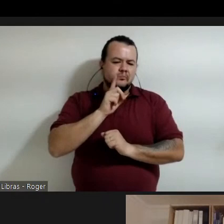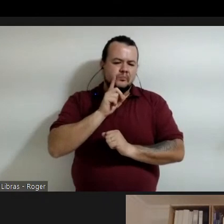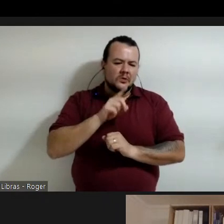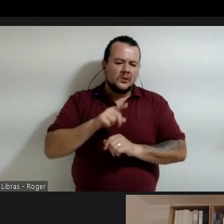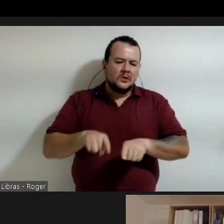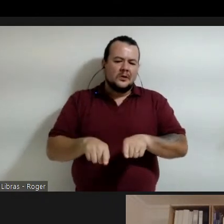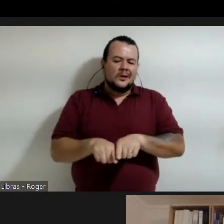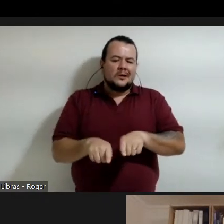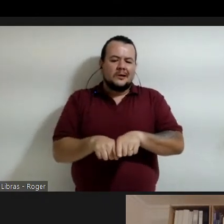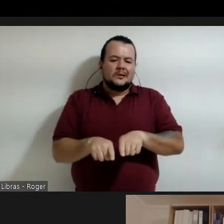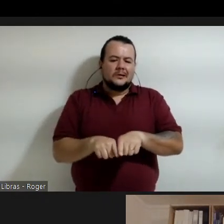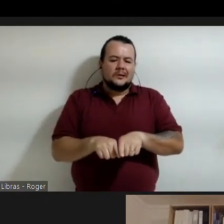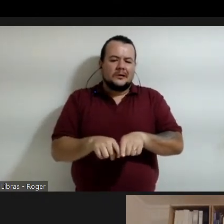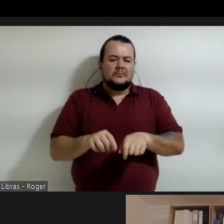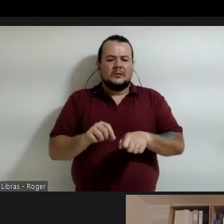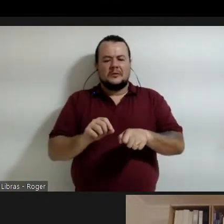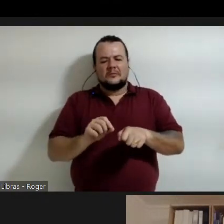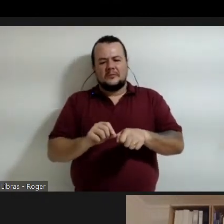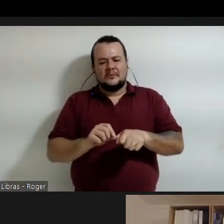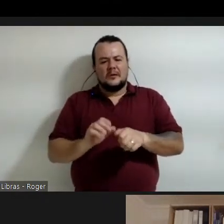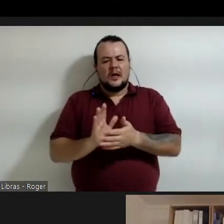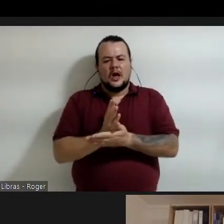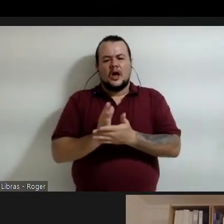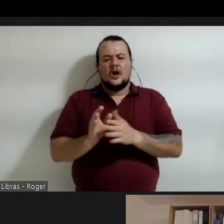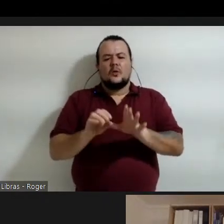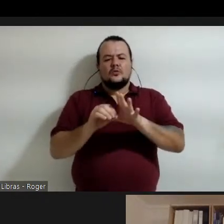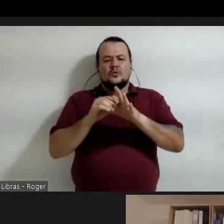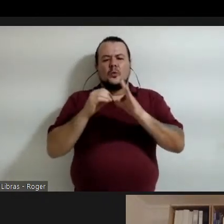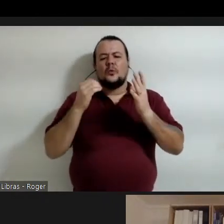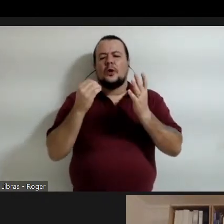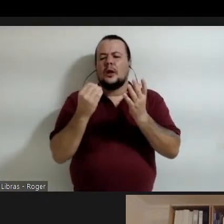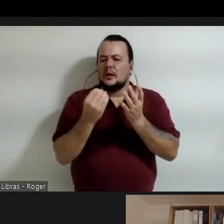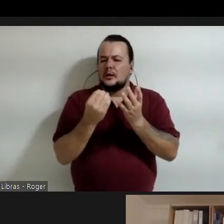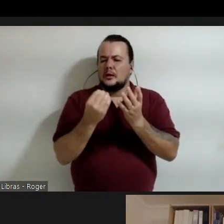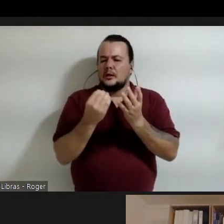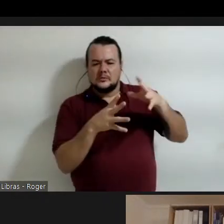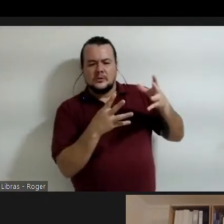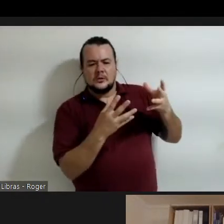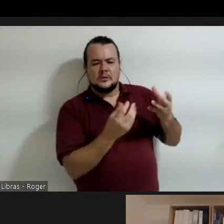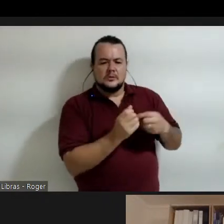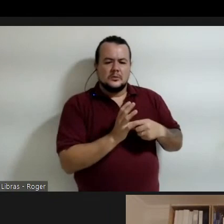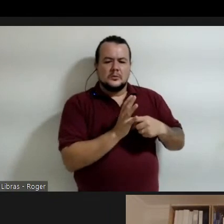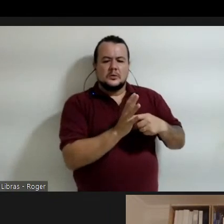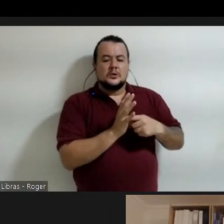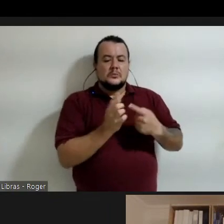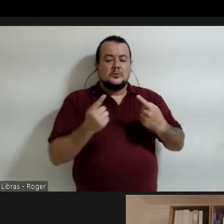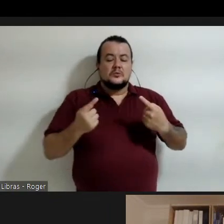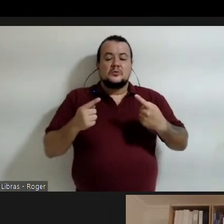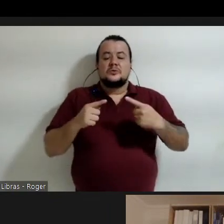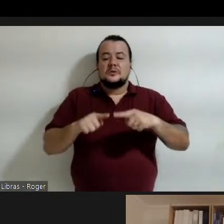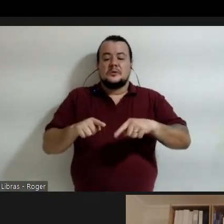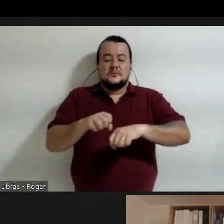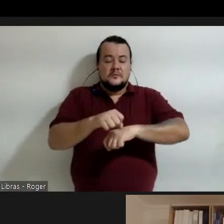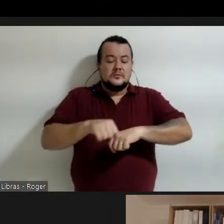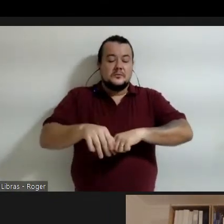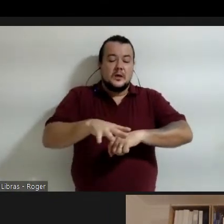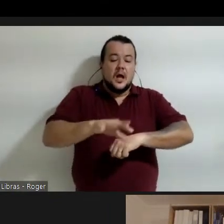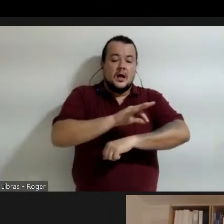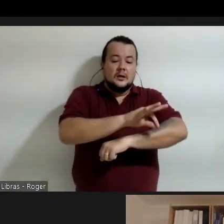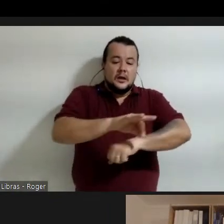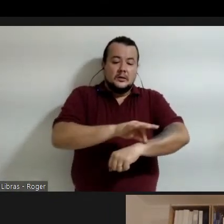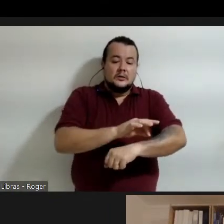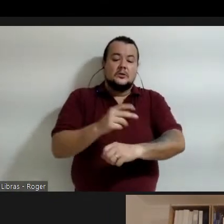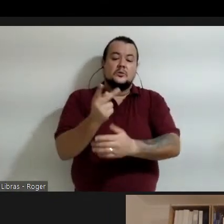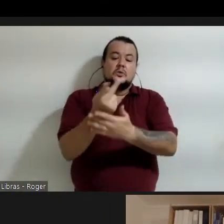anos de congressos internacionais que tratam das práticas, dos desafios no campo da arquitetura e do desenho urbano. E ela vai falar para a gente